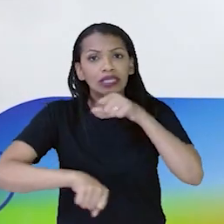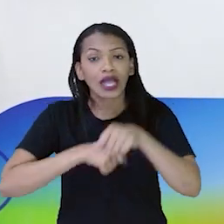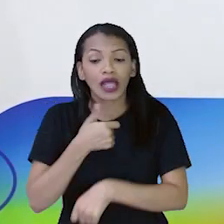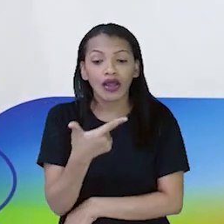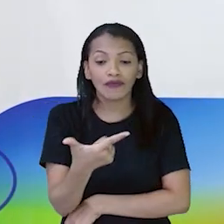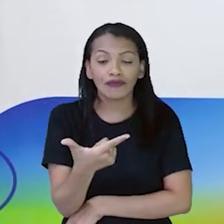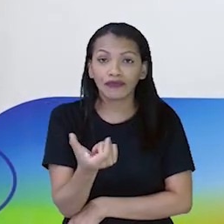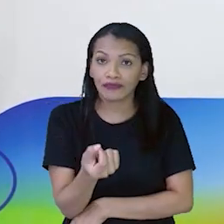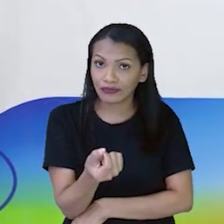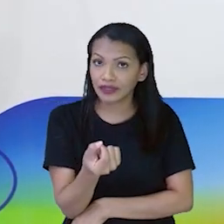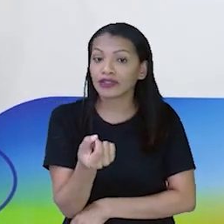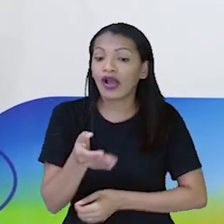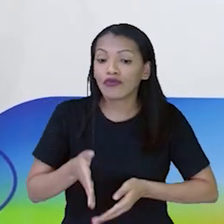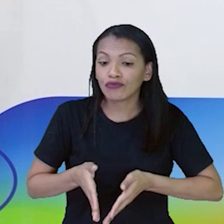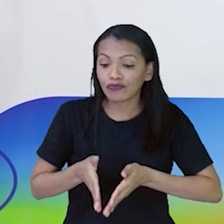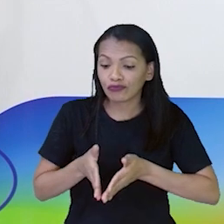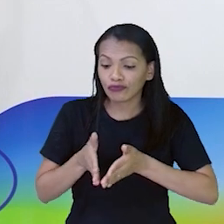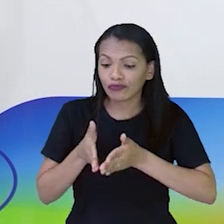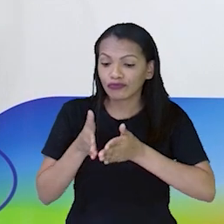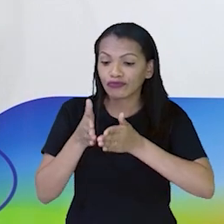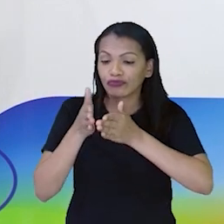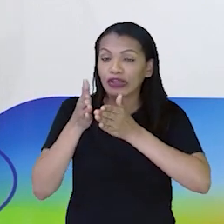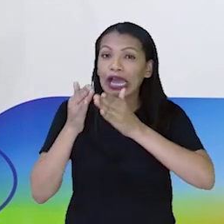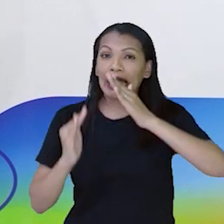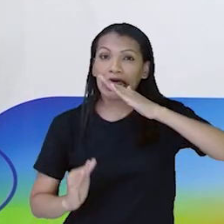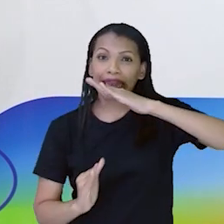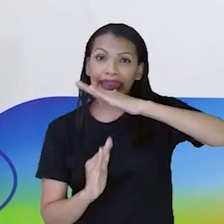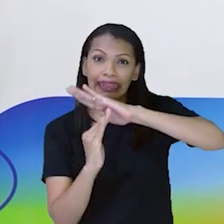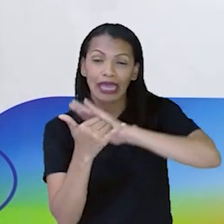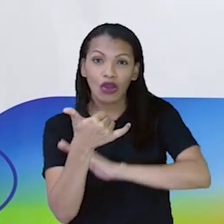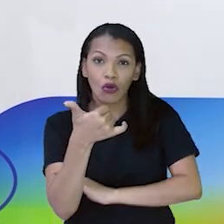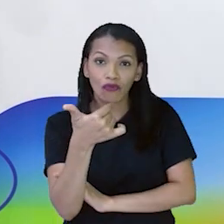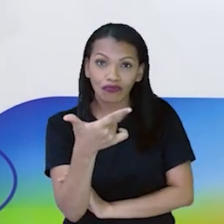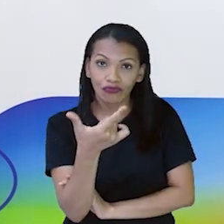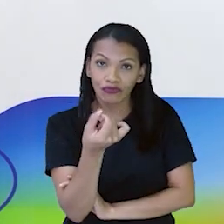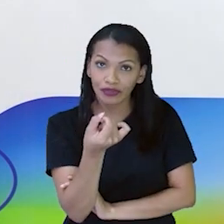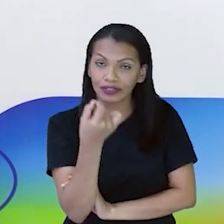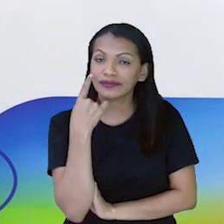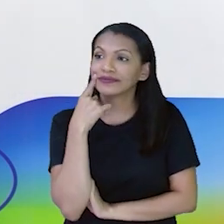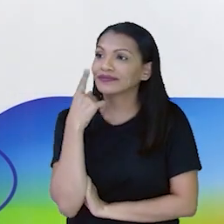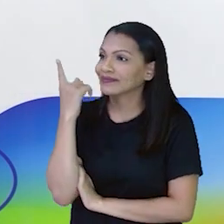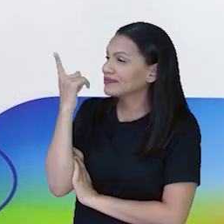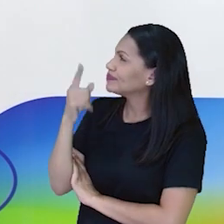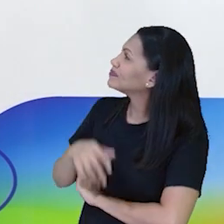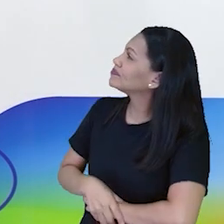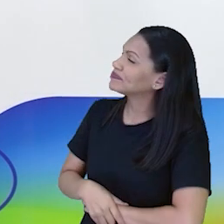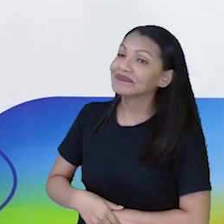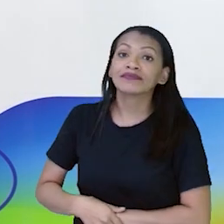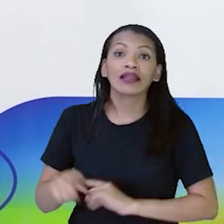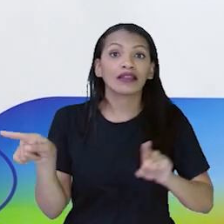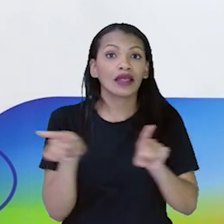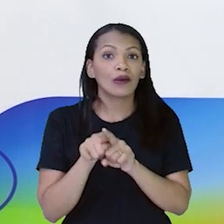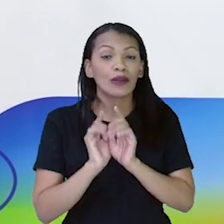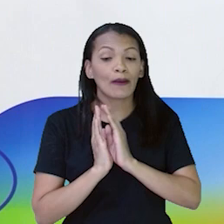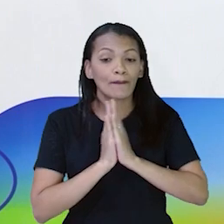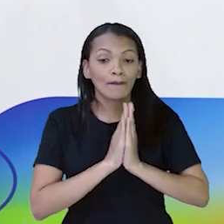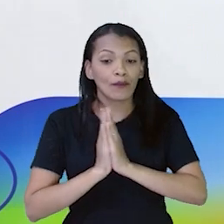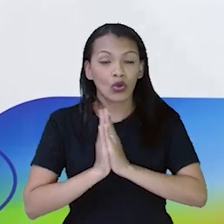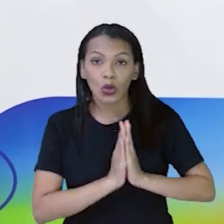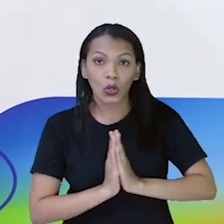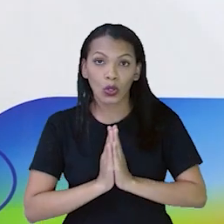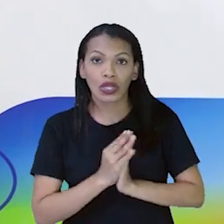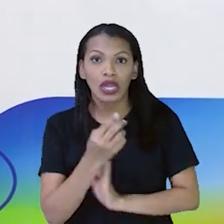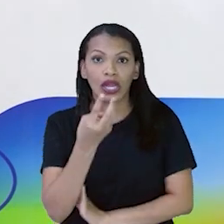minha coluna vai até o 20. Ela não pode passar, tá? Ela chega até aqui. Aí depois eu faço a boneca. A boneca